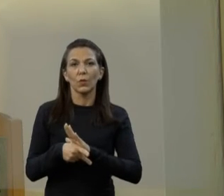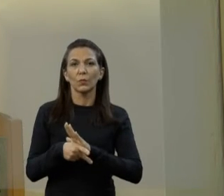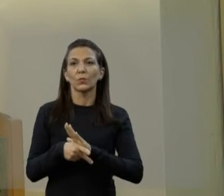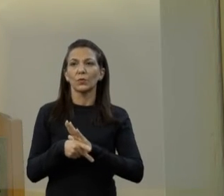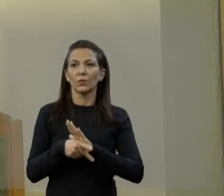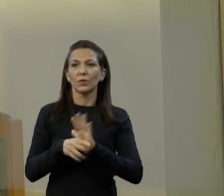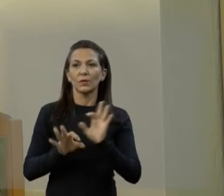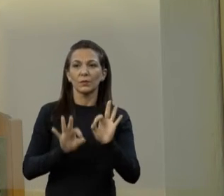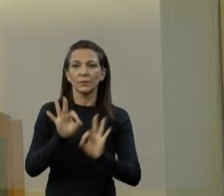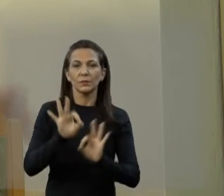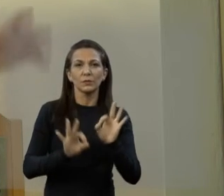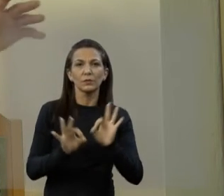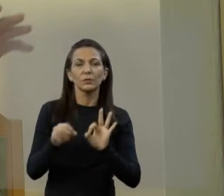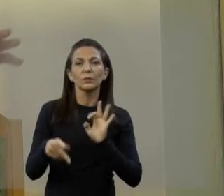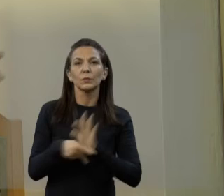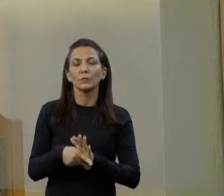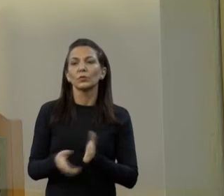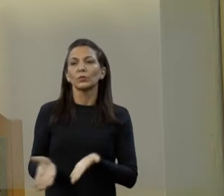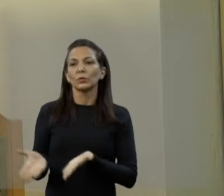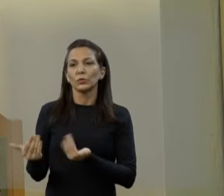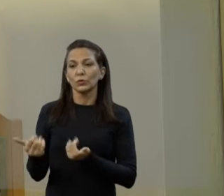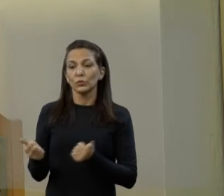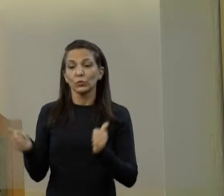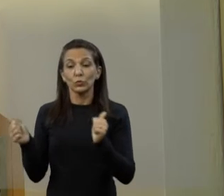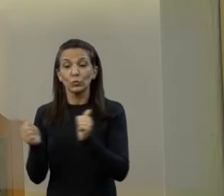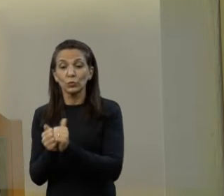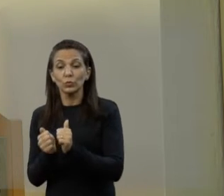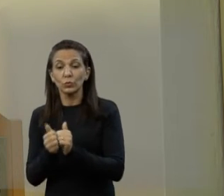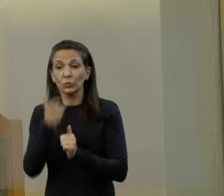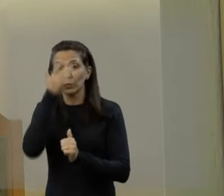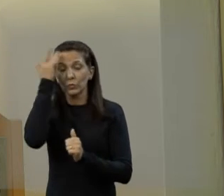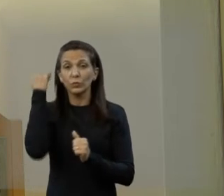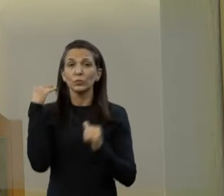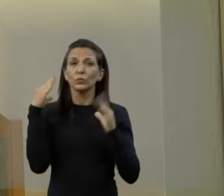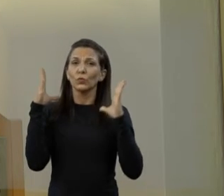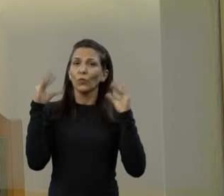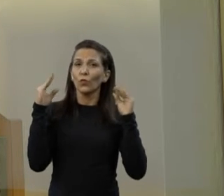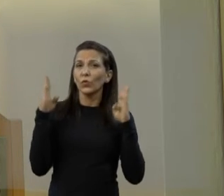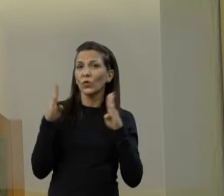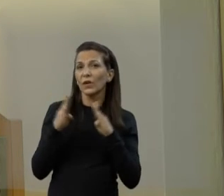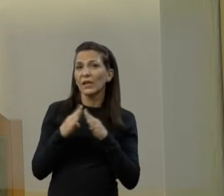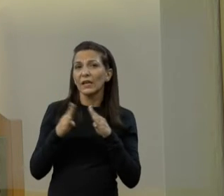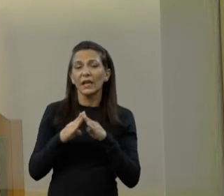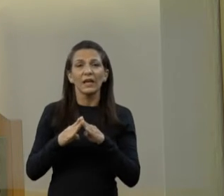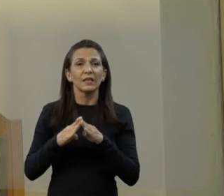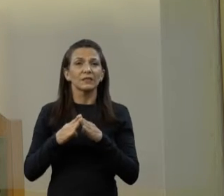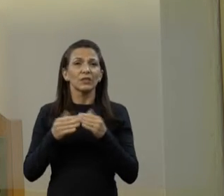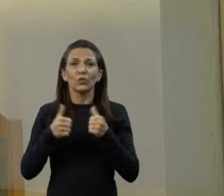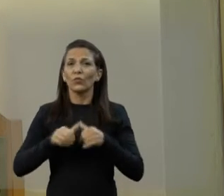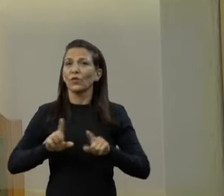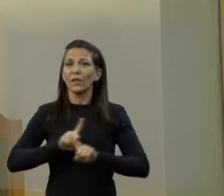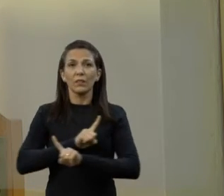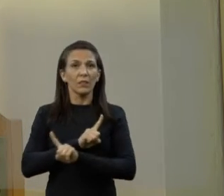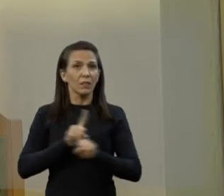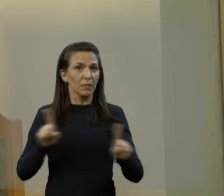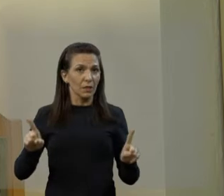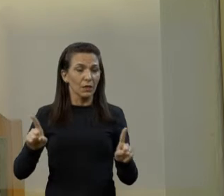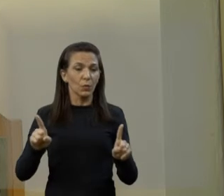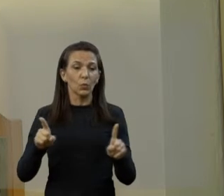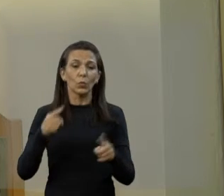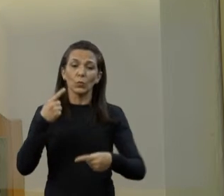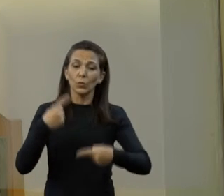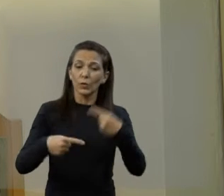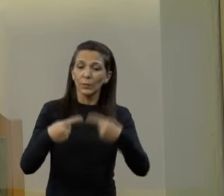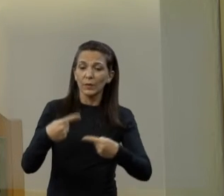Municipal de juventude Nós não precisamos estar do lado daqueles que não ficaram no conforto de seus lares saíram e foram debater conosco com a